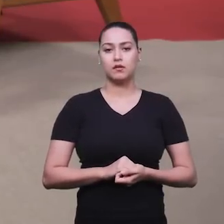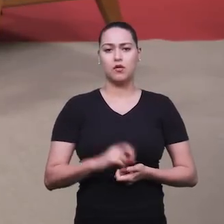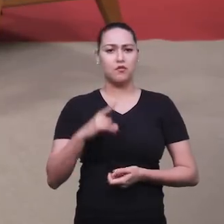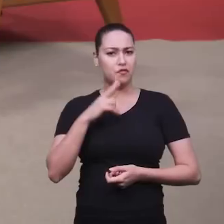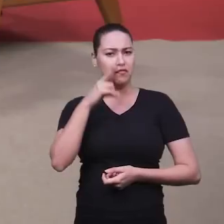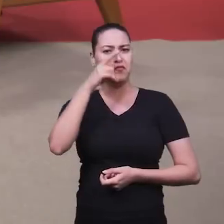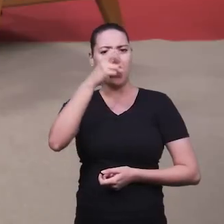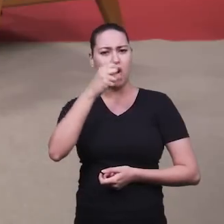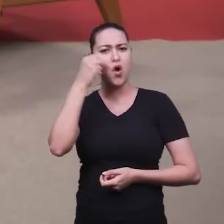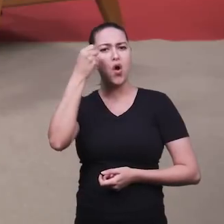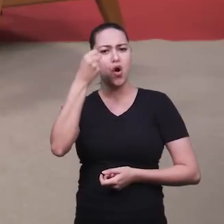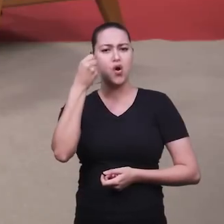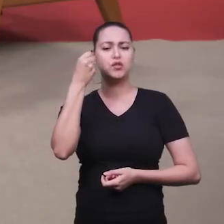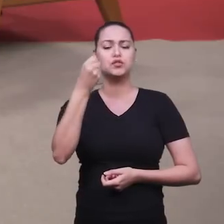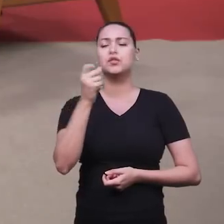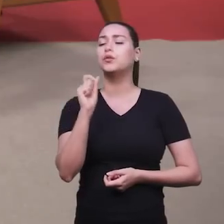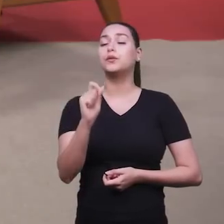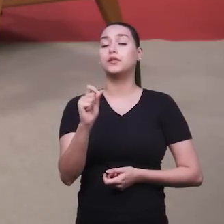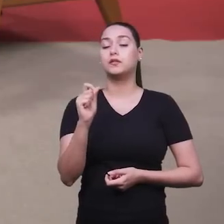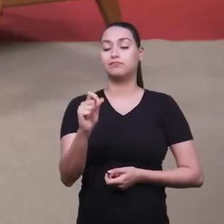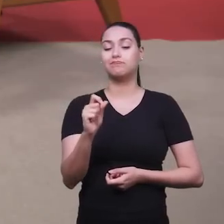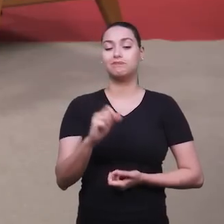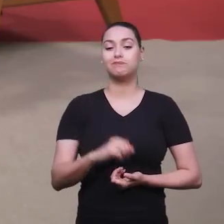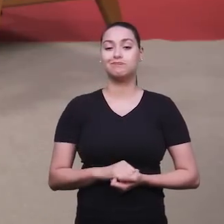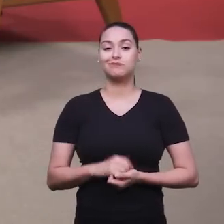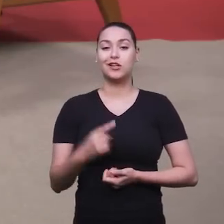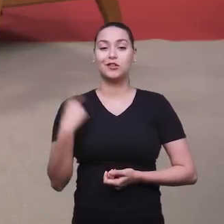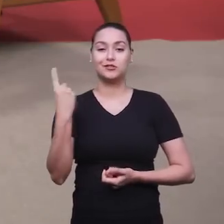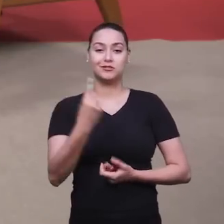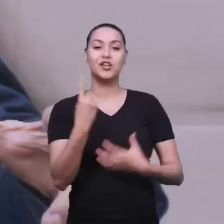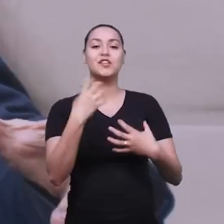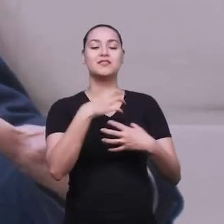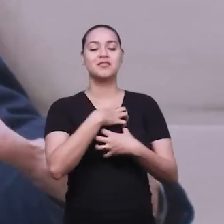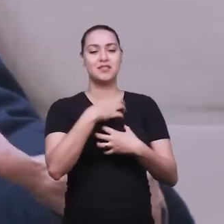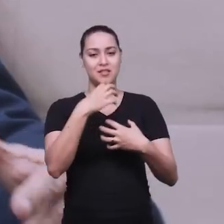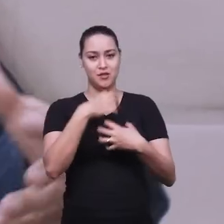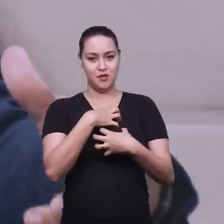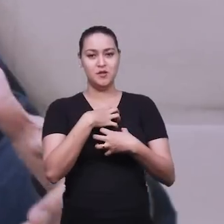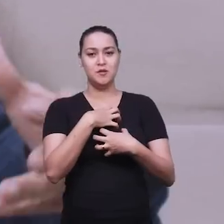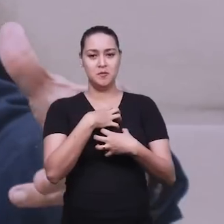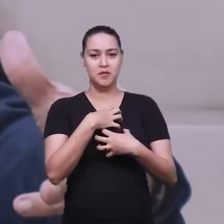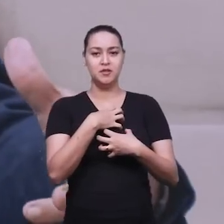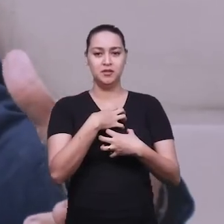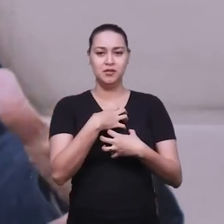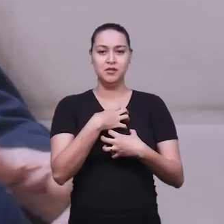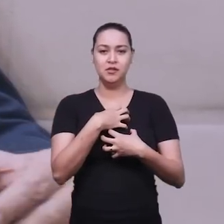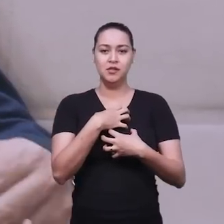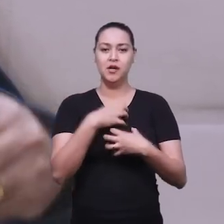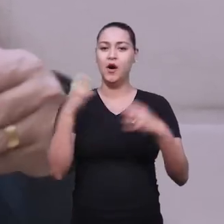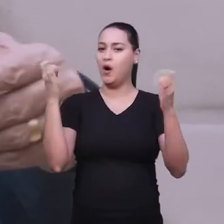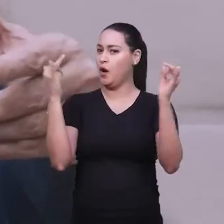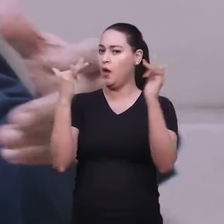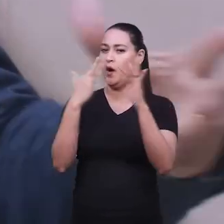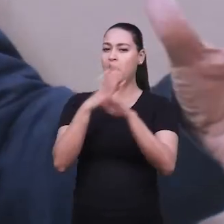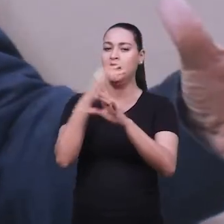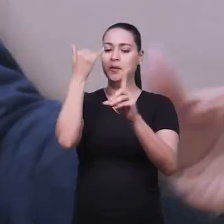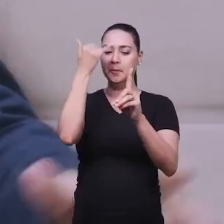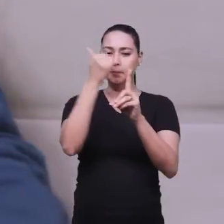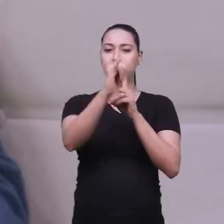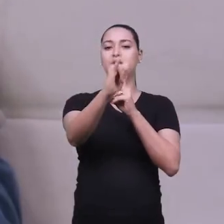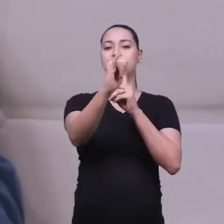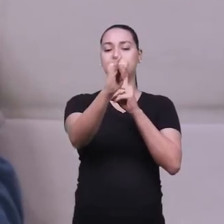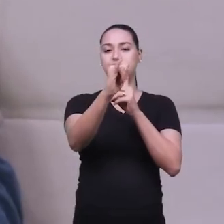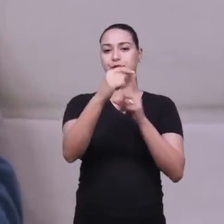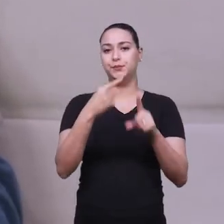que eu falo, vou dizer uma expressão aqui forte, né? Que é realmente o que nós sentimos e consideramos